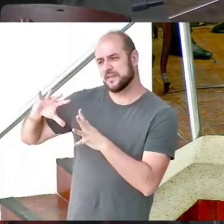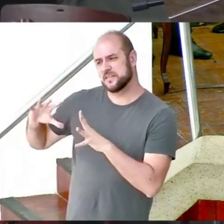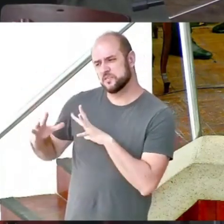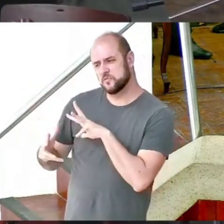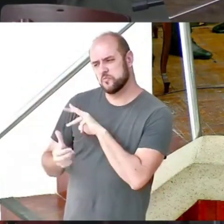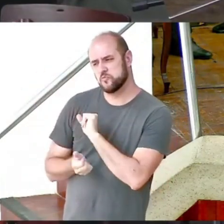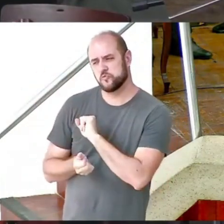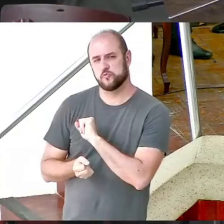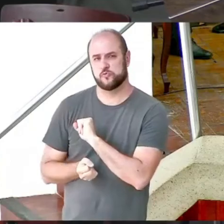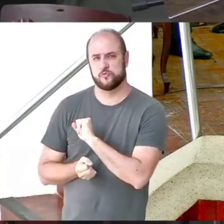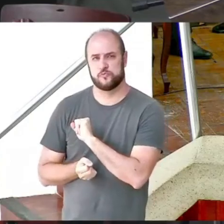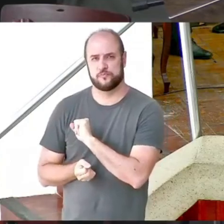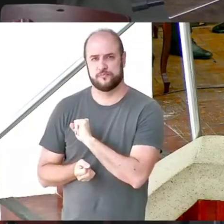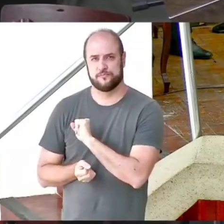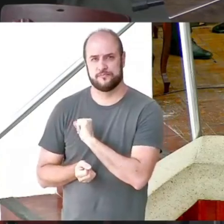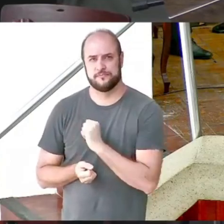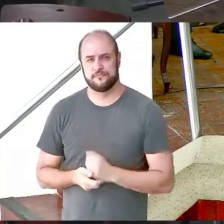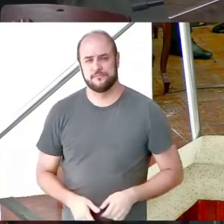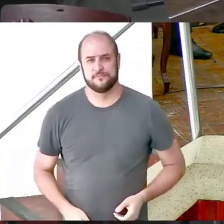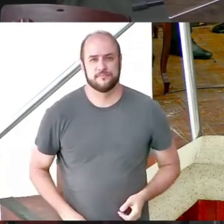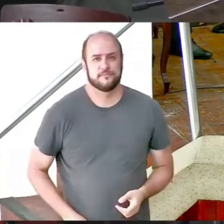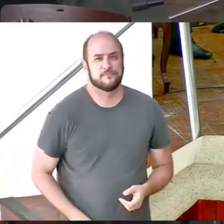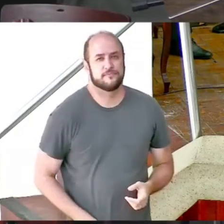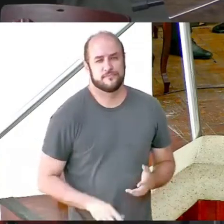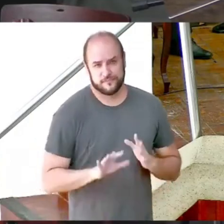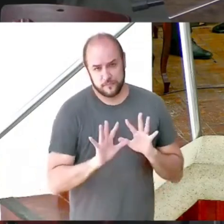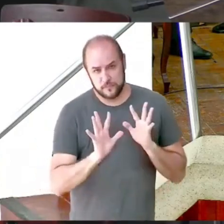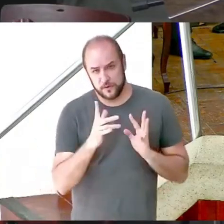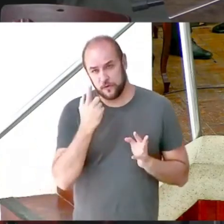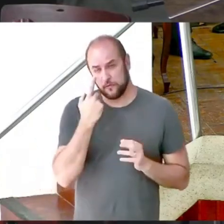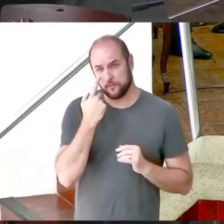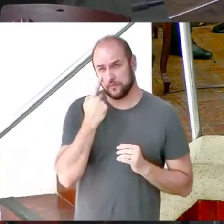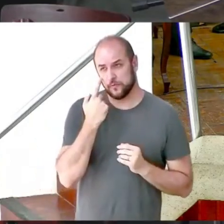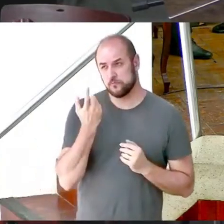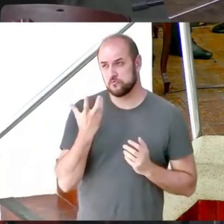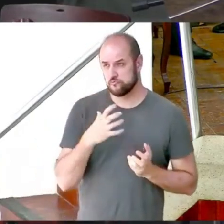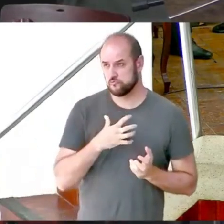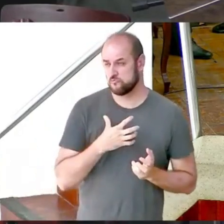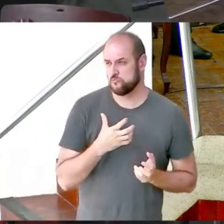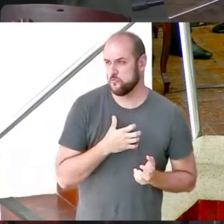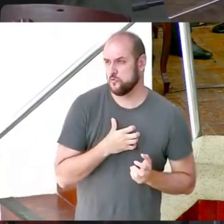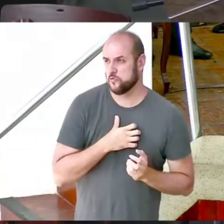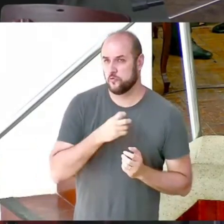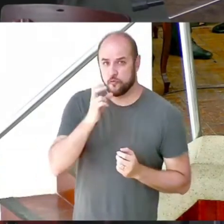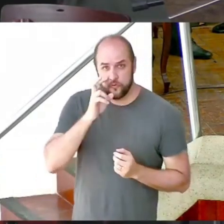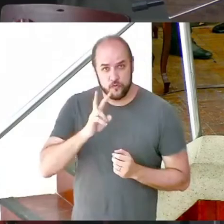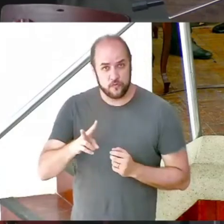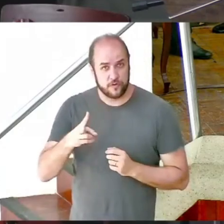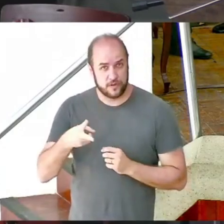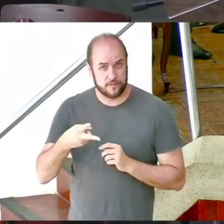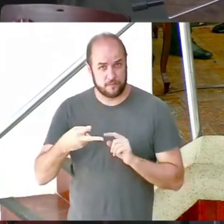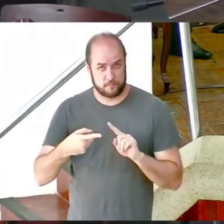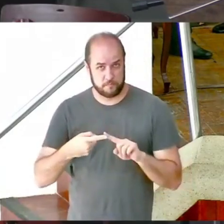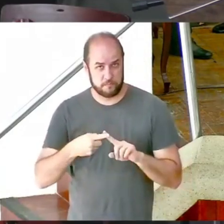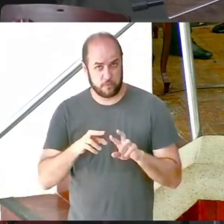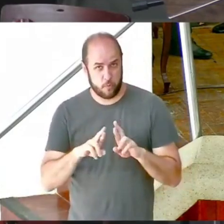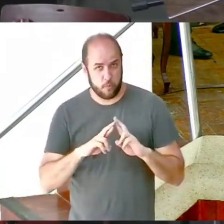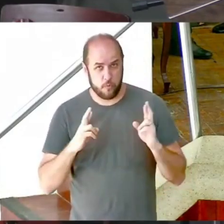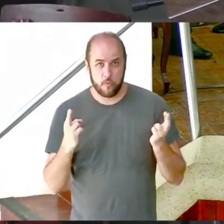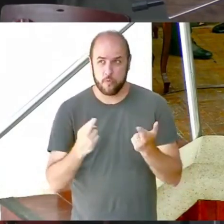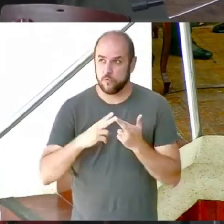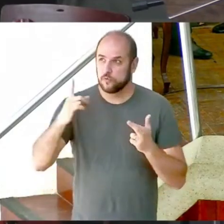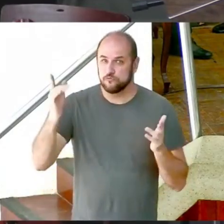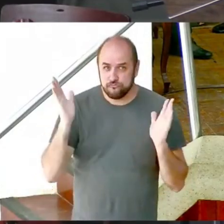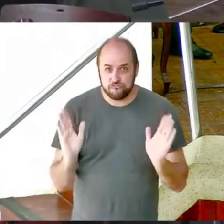mundo. Eis aqui um aspecto de que o reino de Deus já